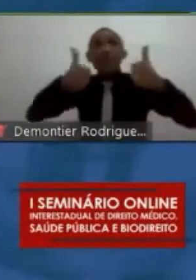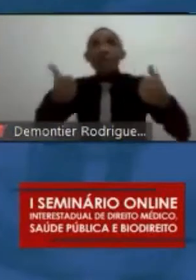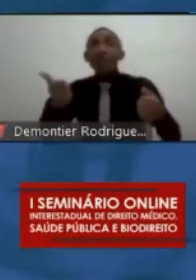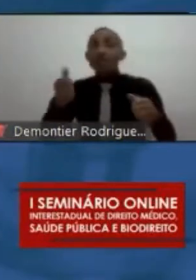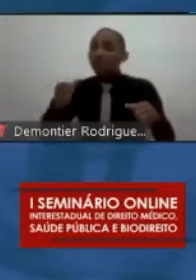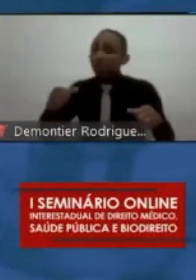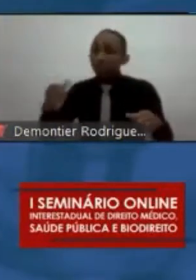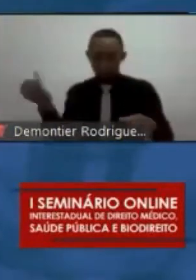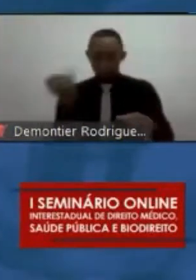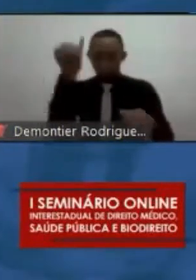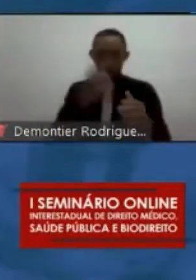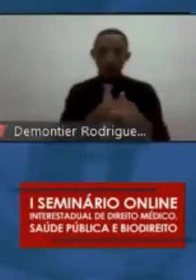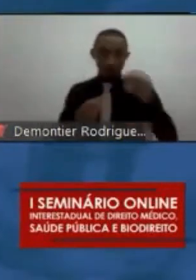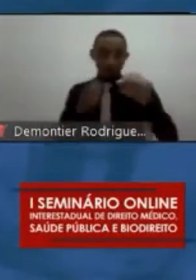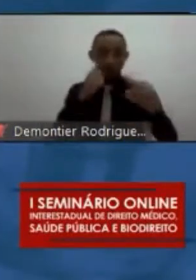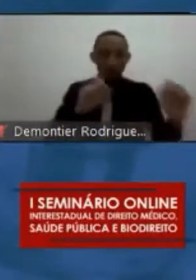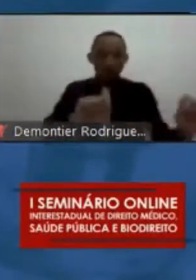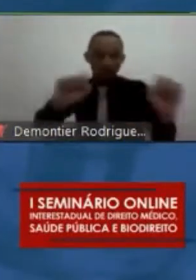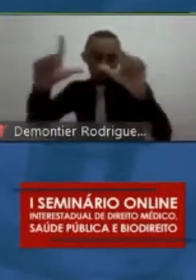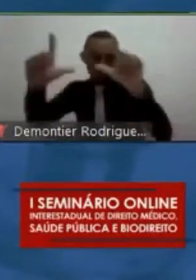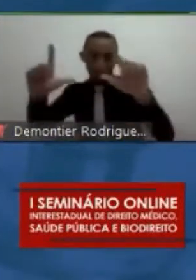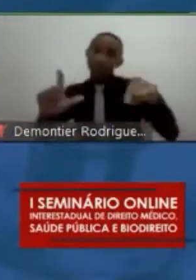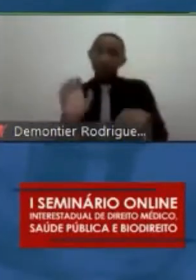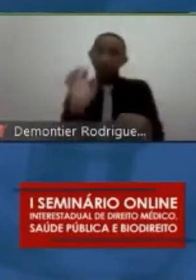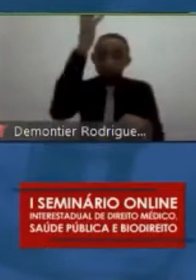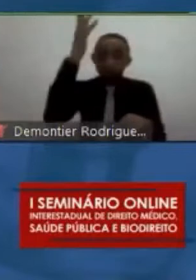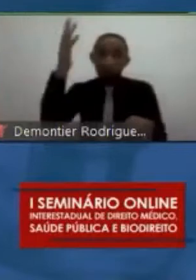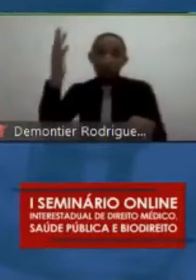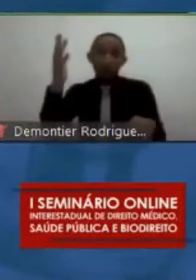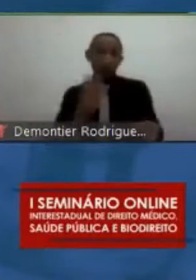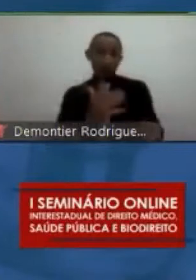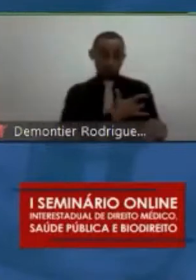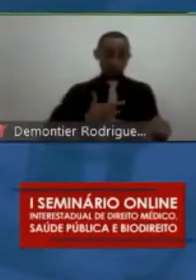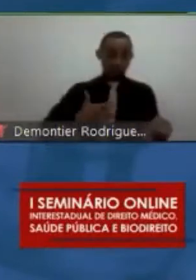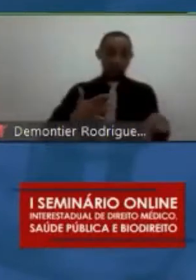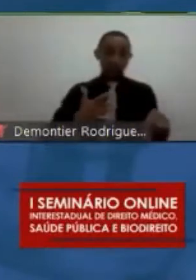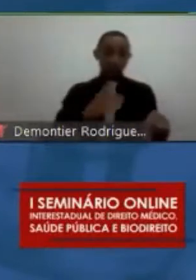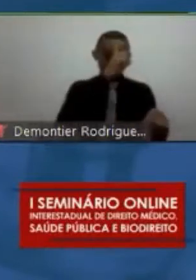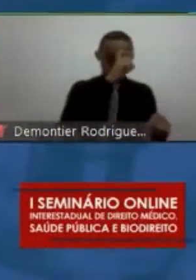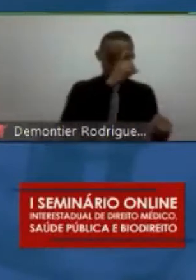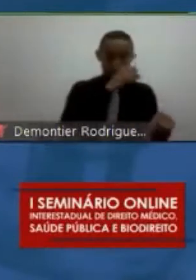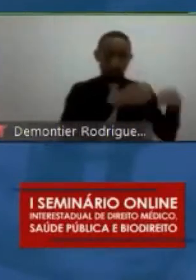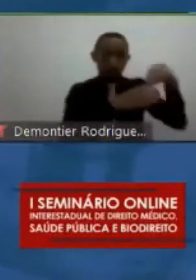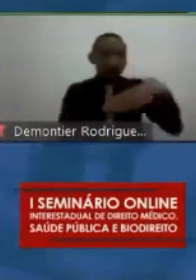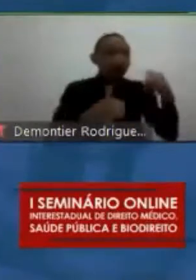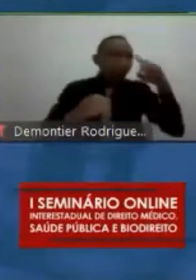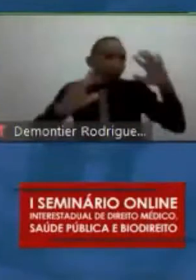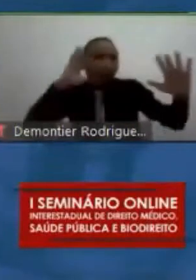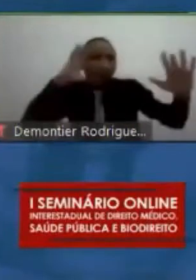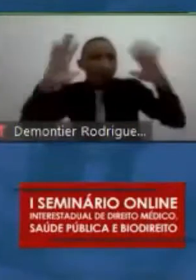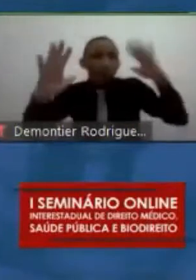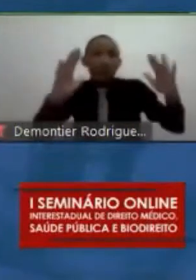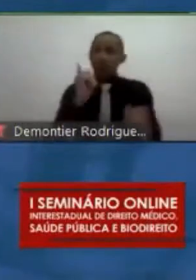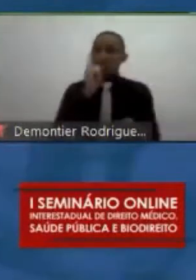fator interessante. Nós temos hoje uma realidade no âmbito da saúde que nos impõe a reflexão.